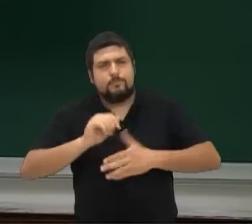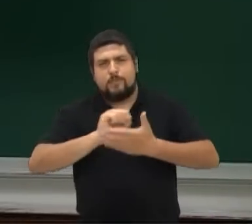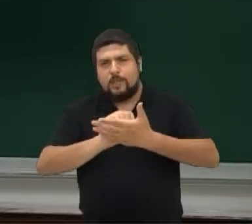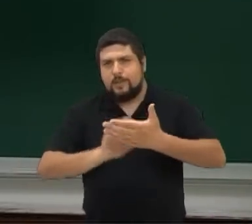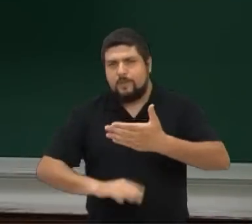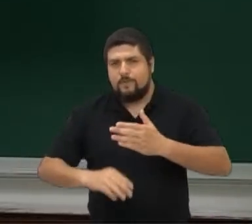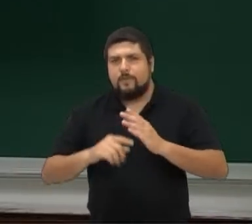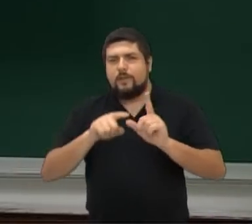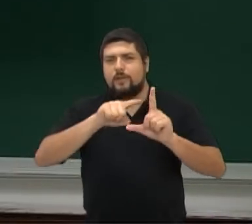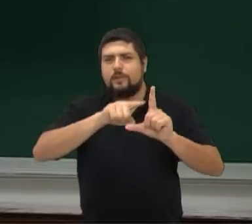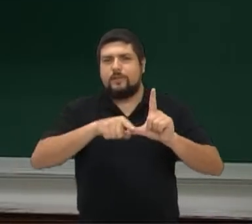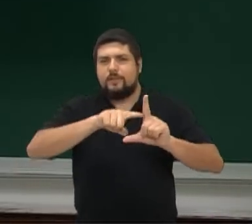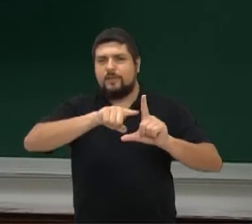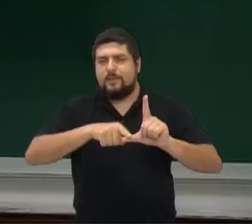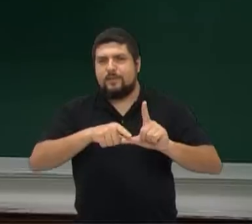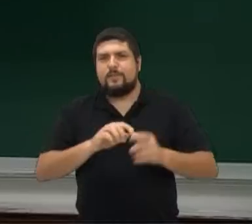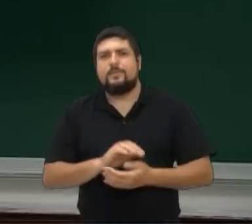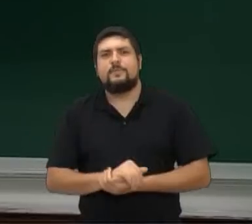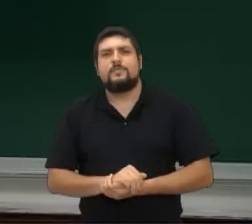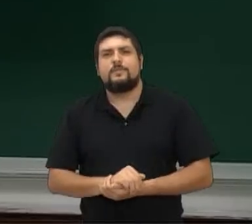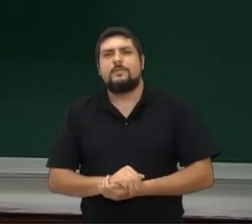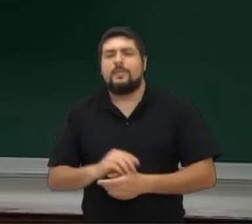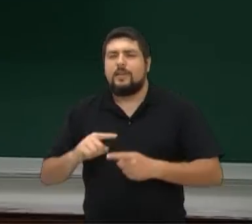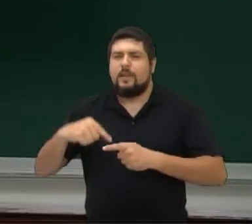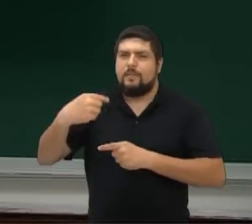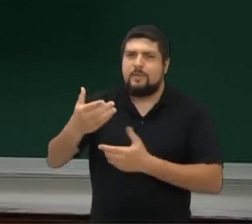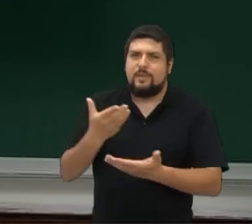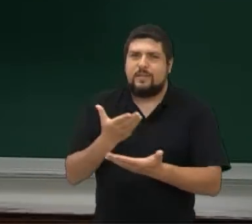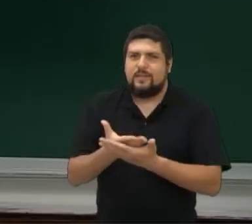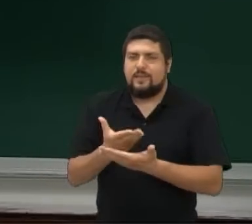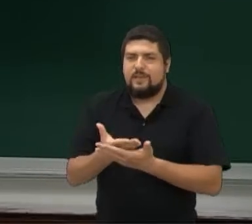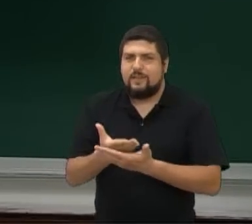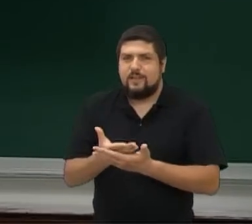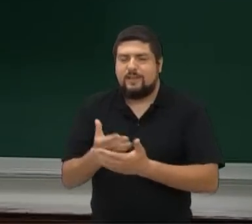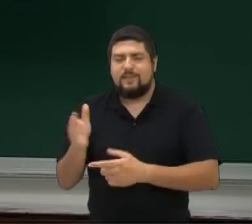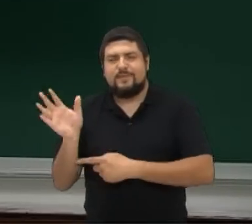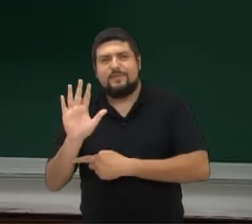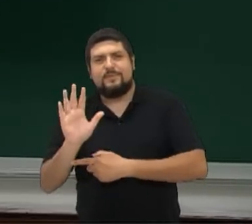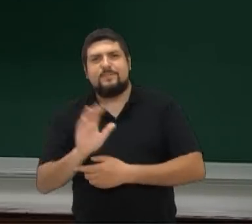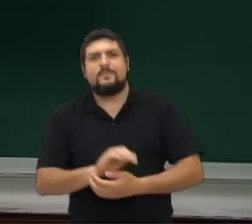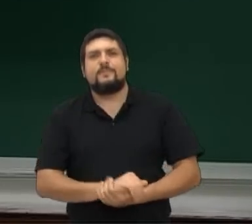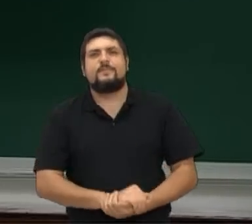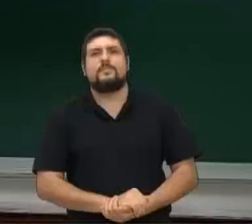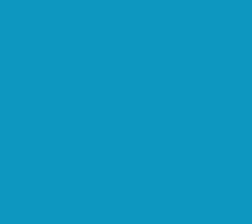Então hoje nós ficamos por aqui, tá? Até a próxima aula, 7º ano.